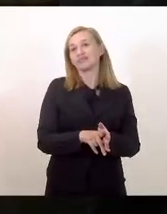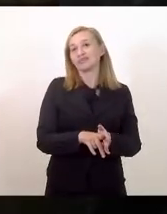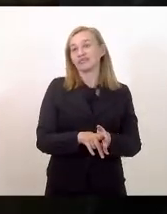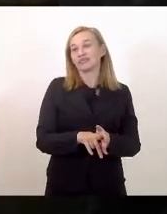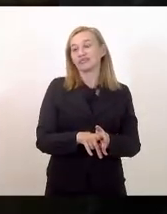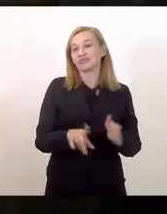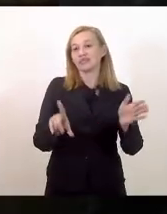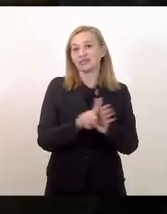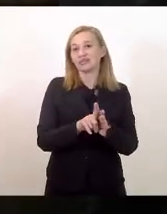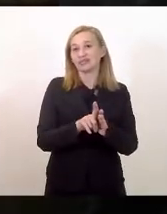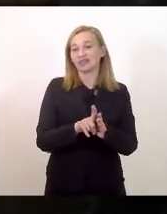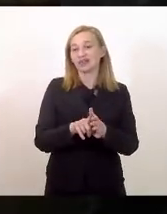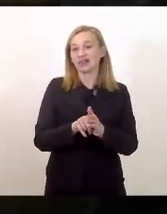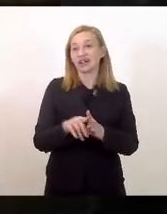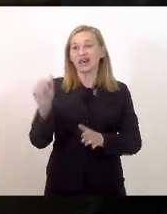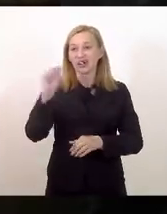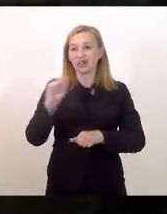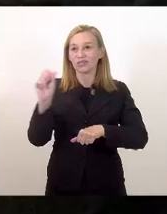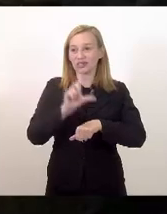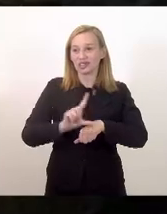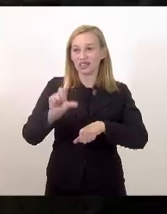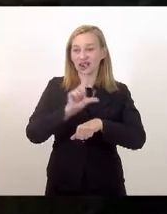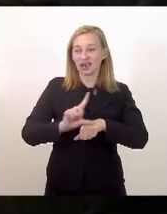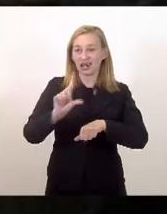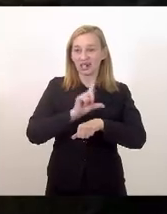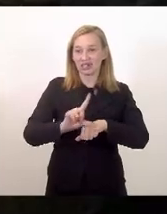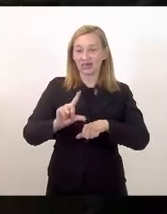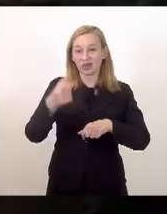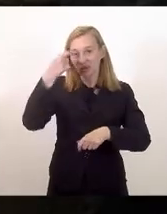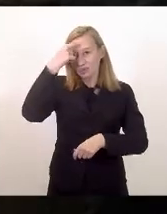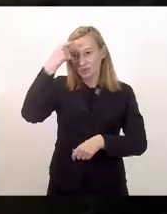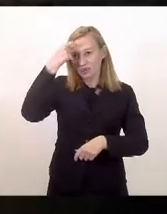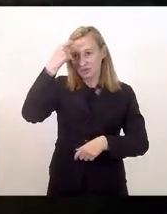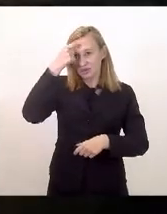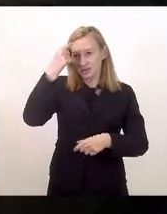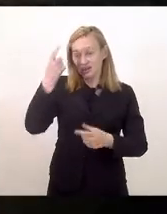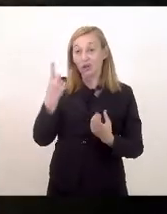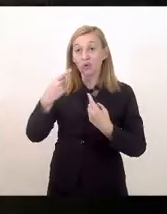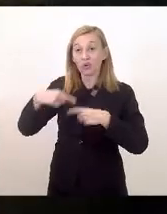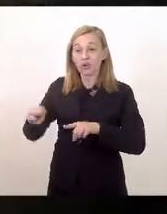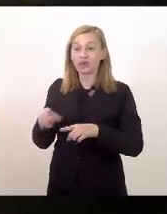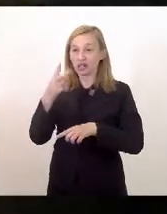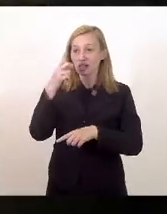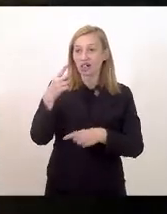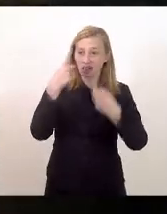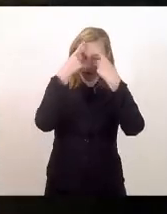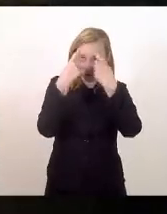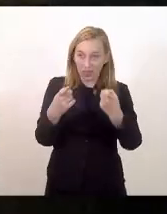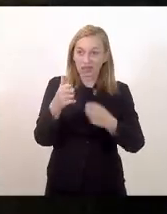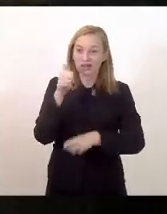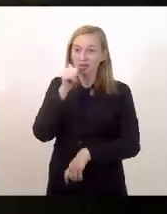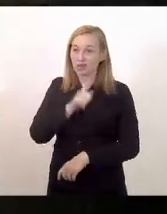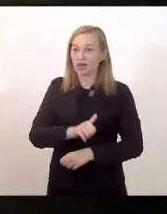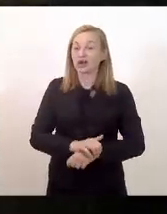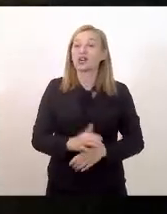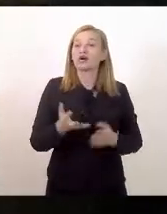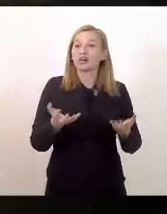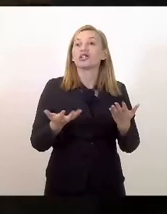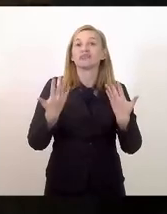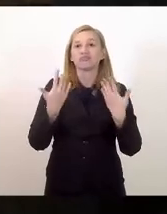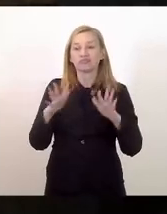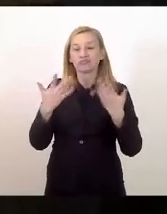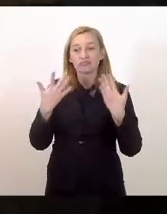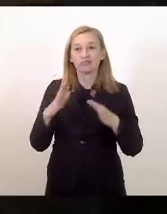vamos falar da atuação da prevenção, conscientização e combate da violência contra as mulheres. E eu queria